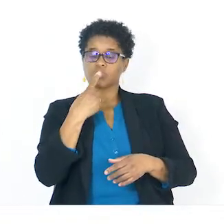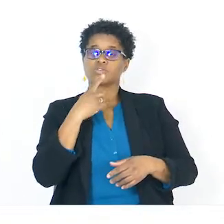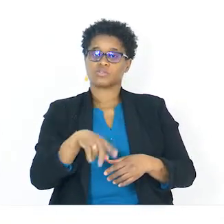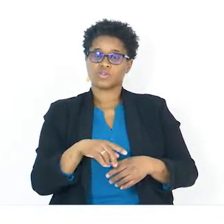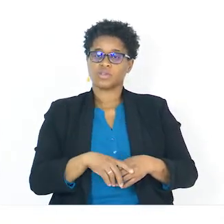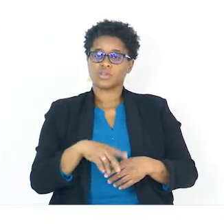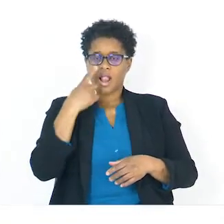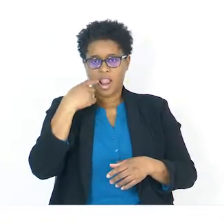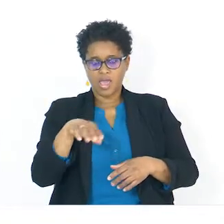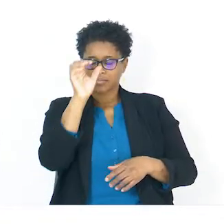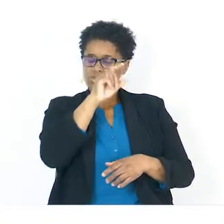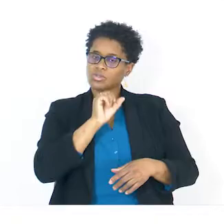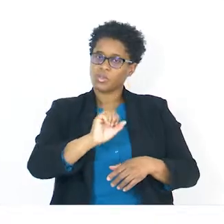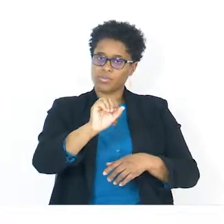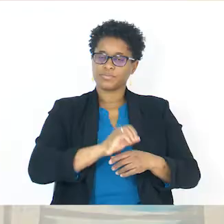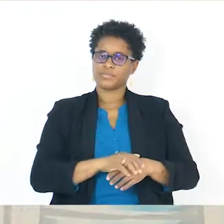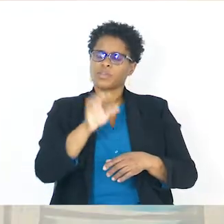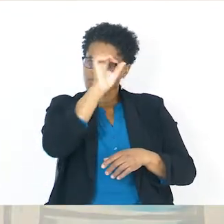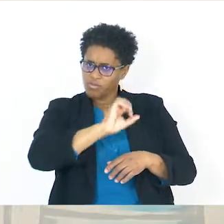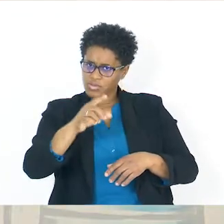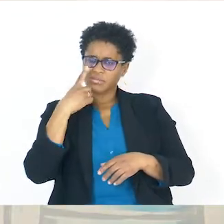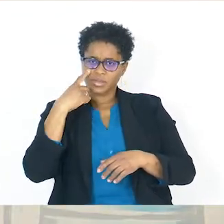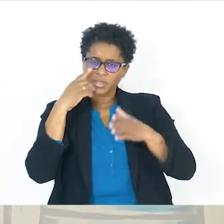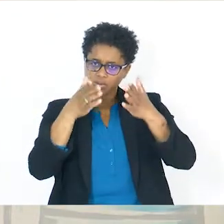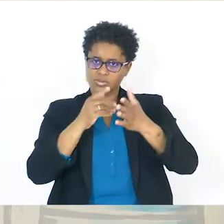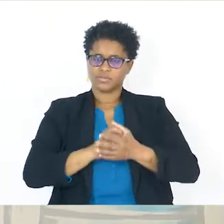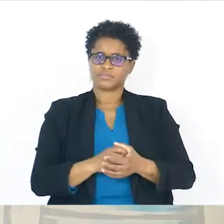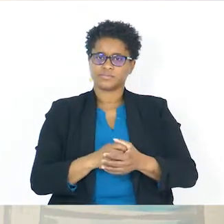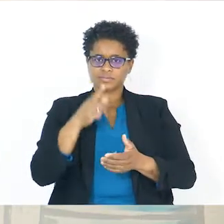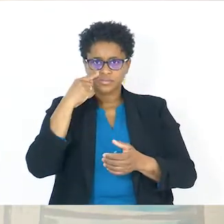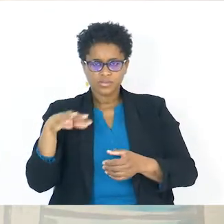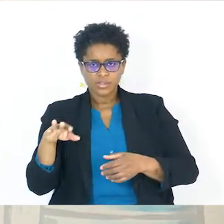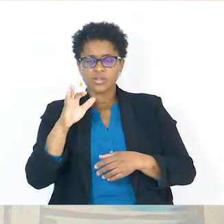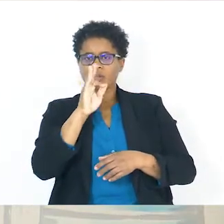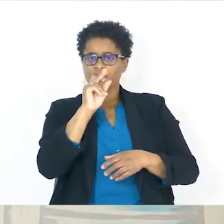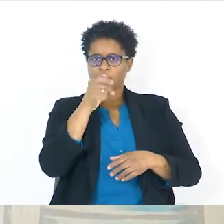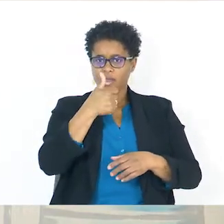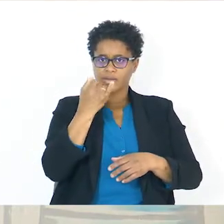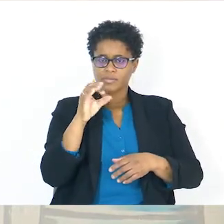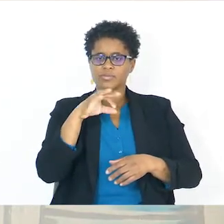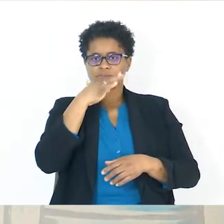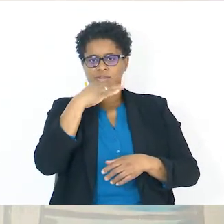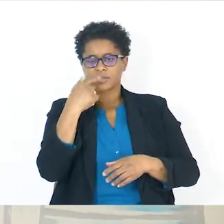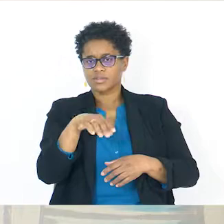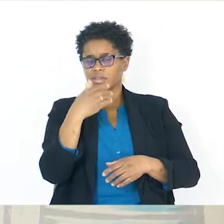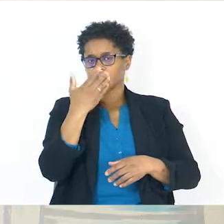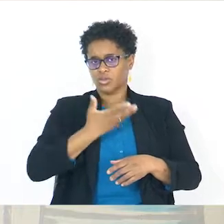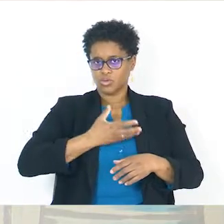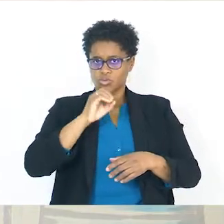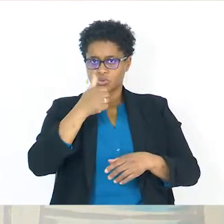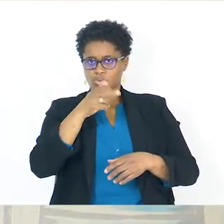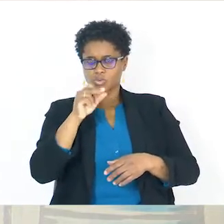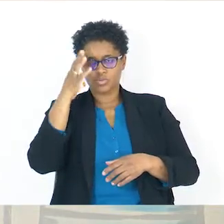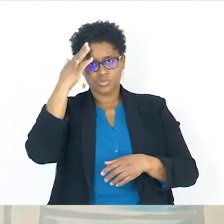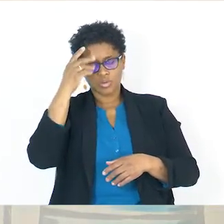2 vezes dos teus lápis. Vocês prestaram atenção? O menino Fábio disse que tem o